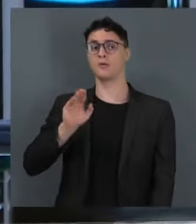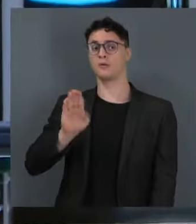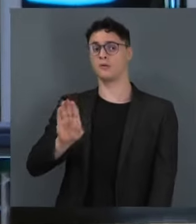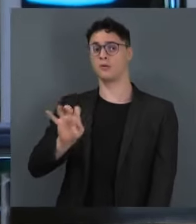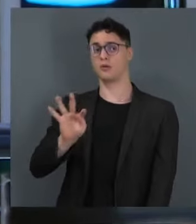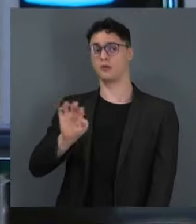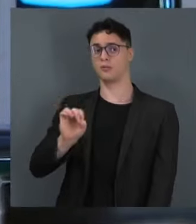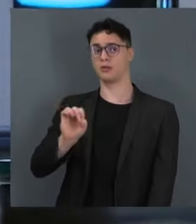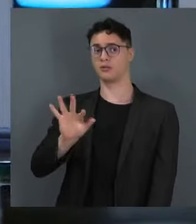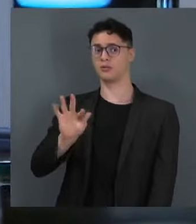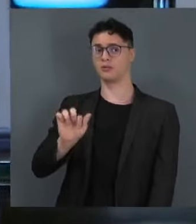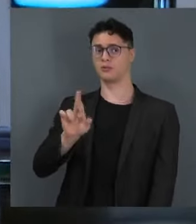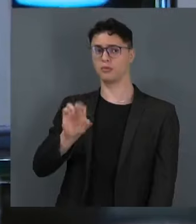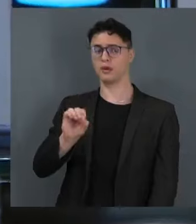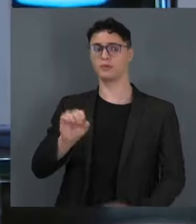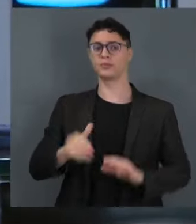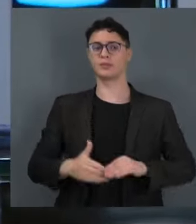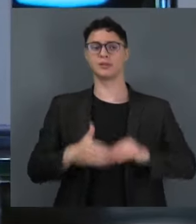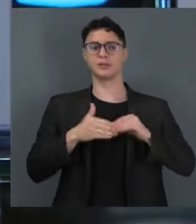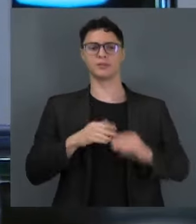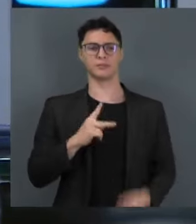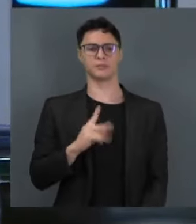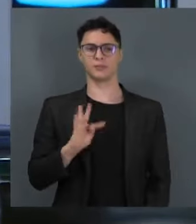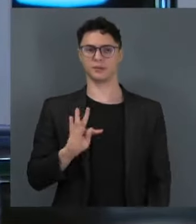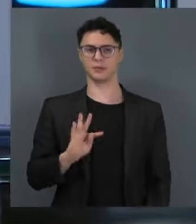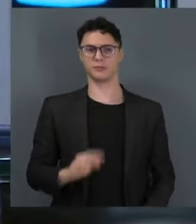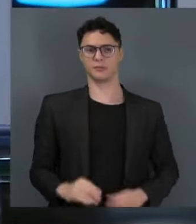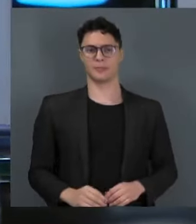líder do PT no senado